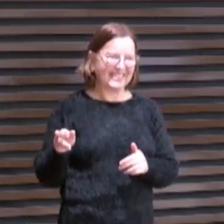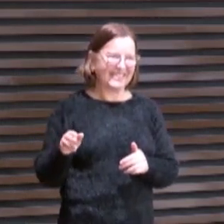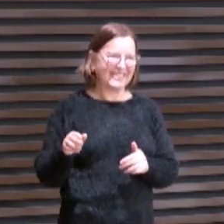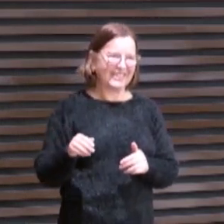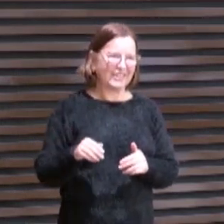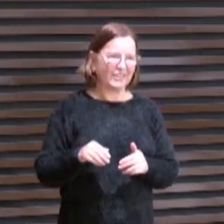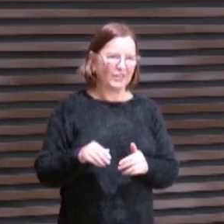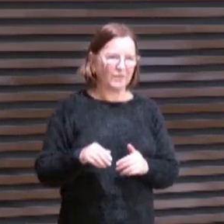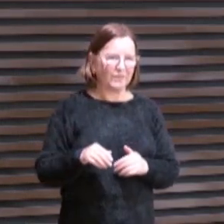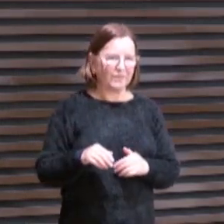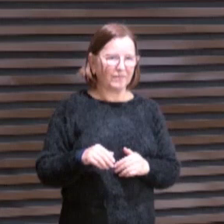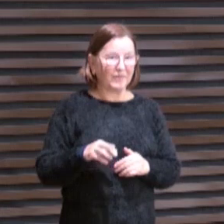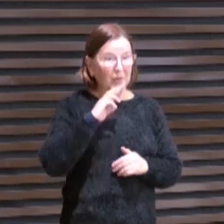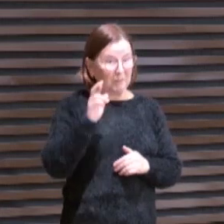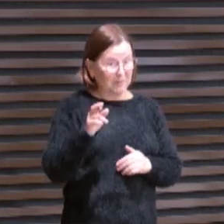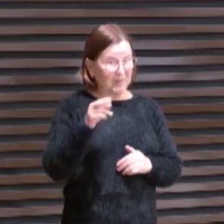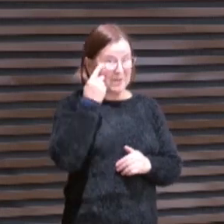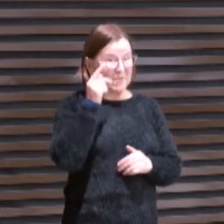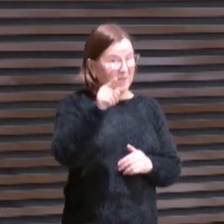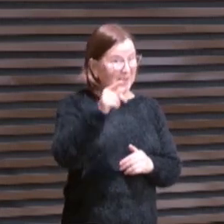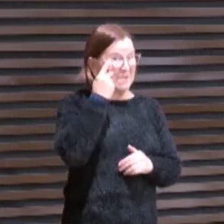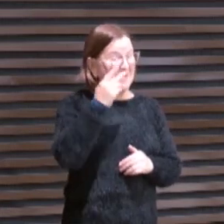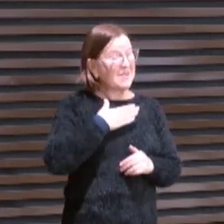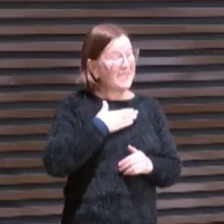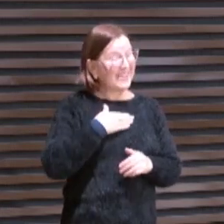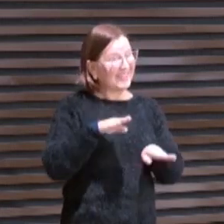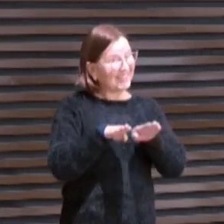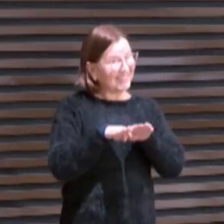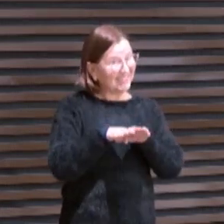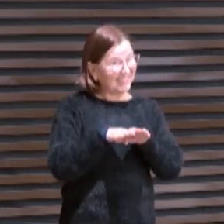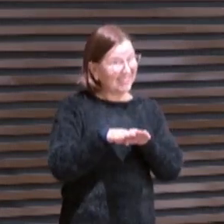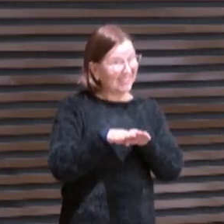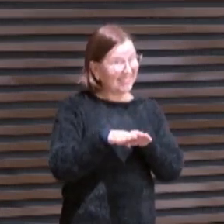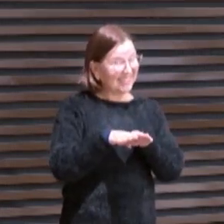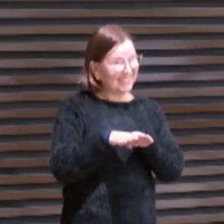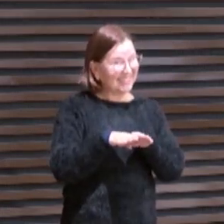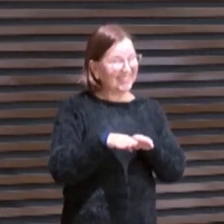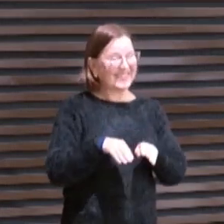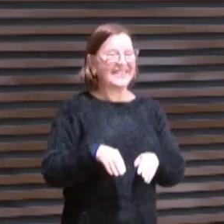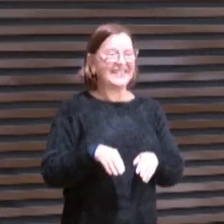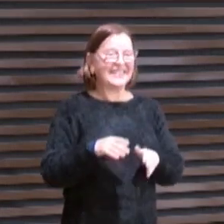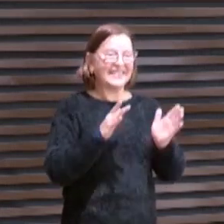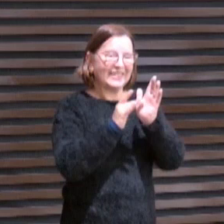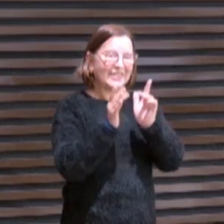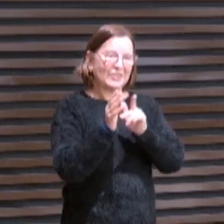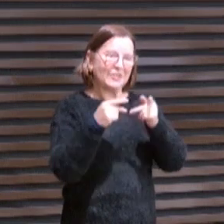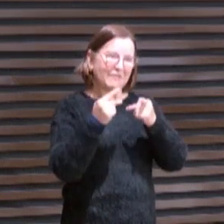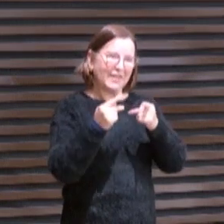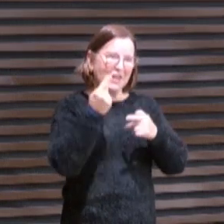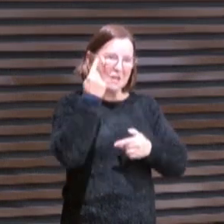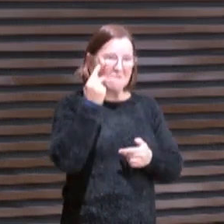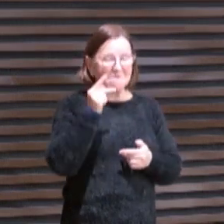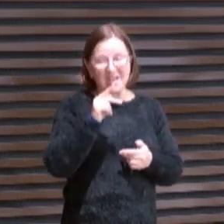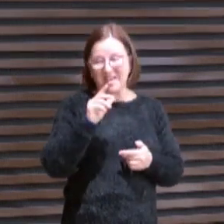que é uma resposta para você também, para mim. Ao falar com esse ladrão, Jesus fala conosco. Para